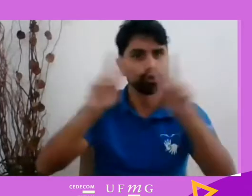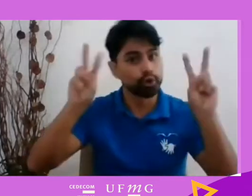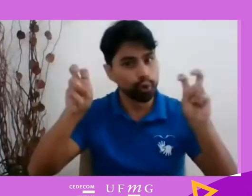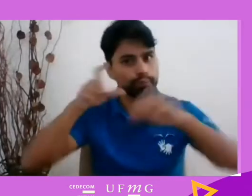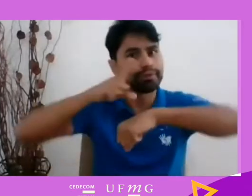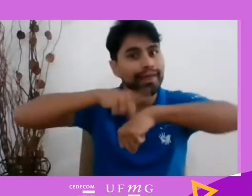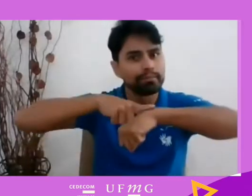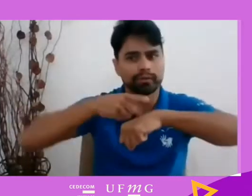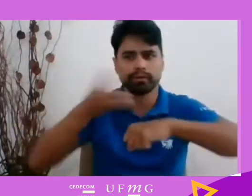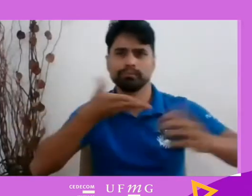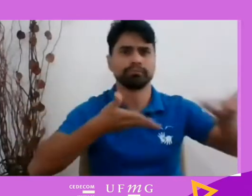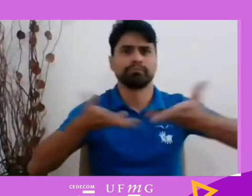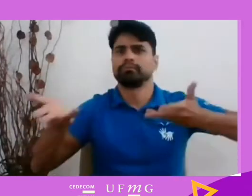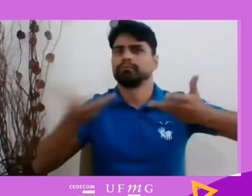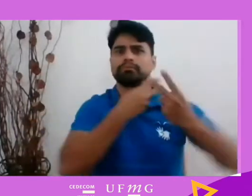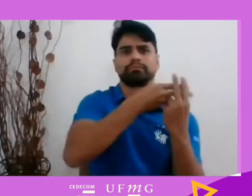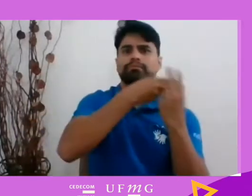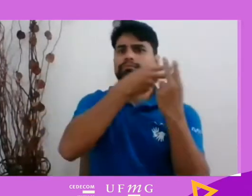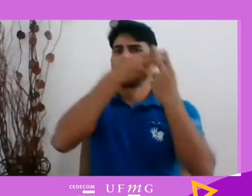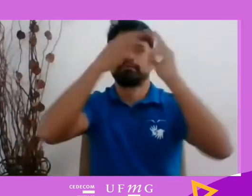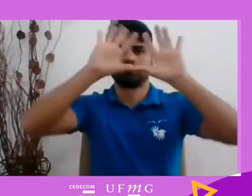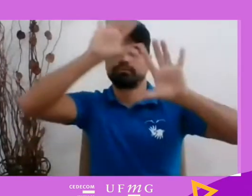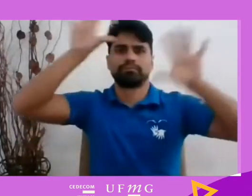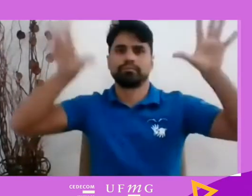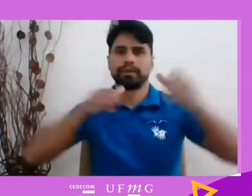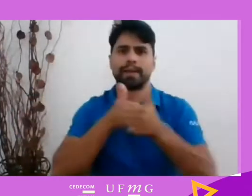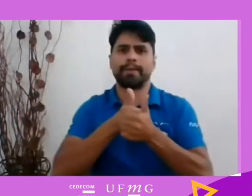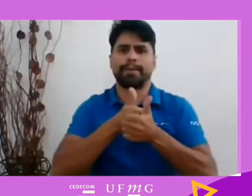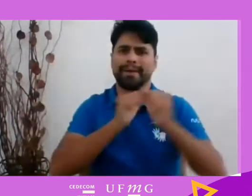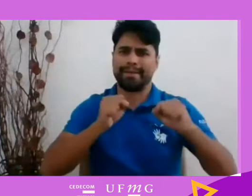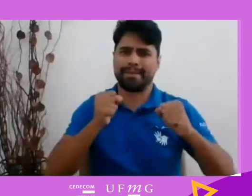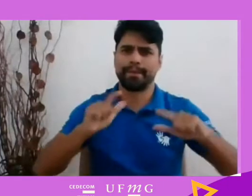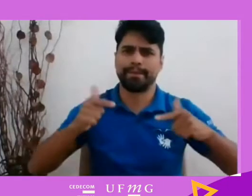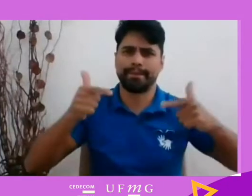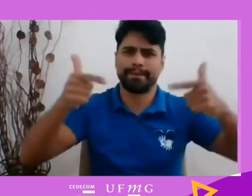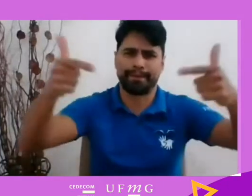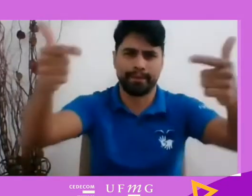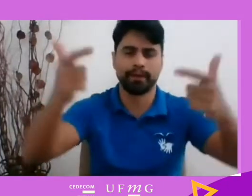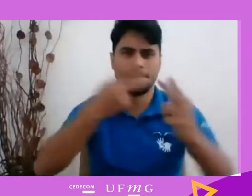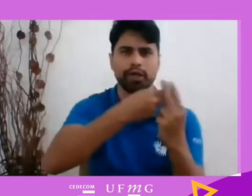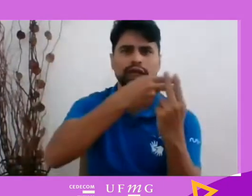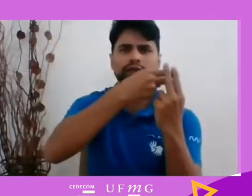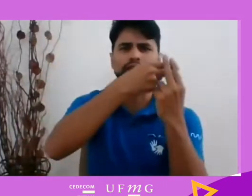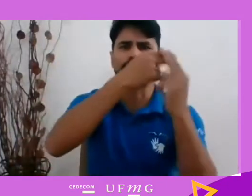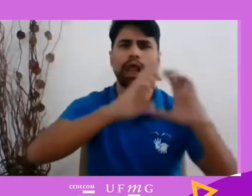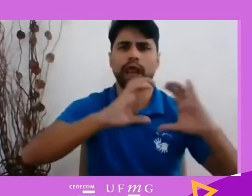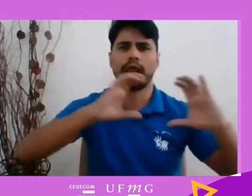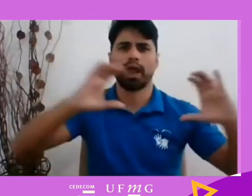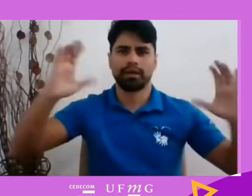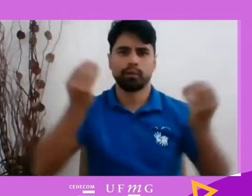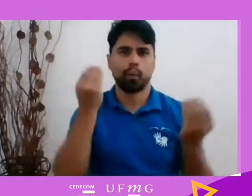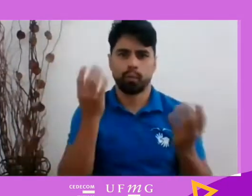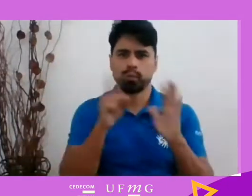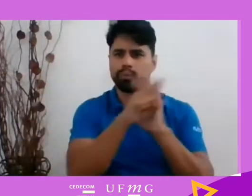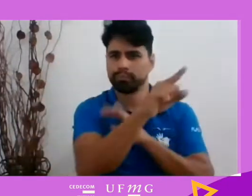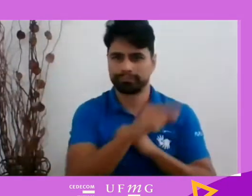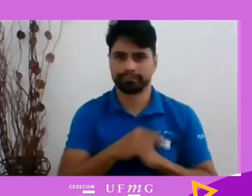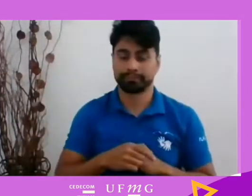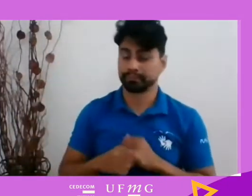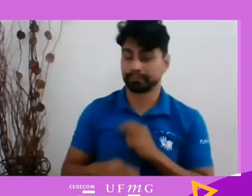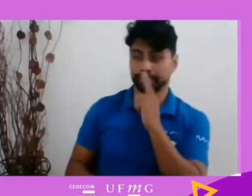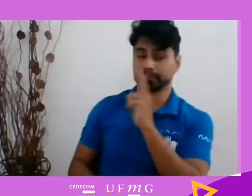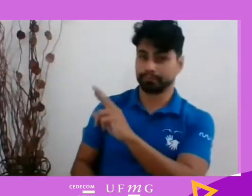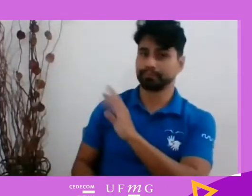engajar numa luta por meio de uma hashtag, por exemplo. A temporalidade é um efeito de sentido, né? Ele é um significado. Né?